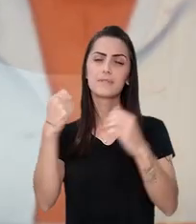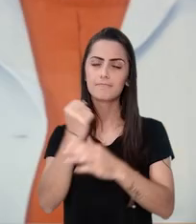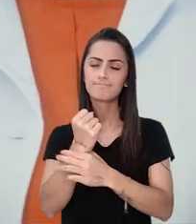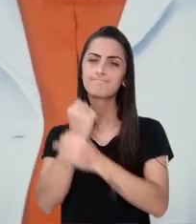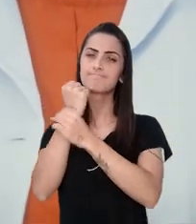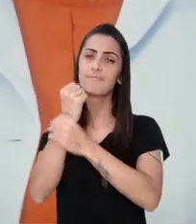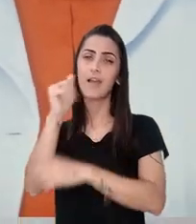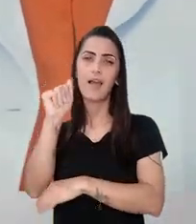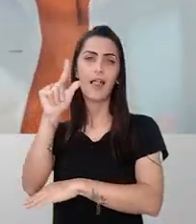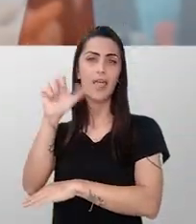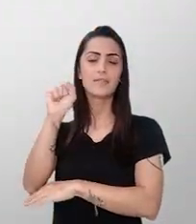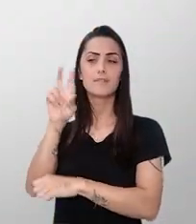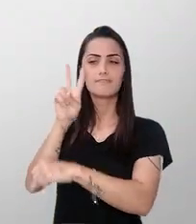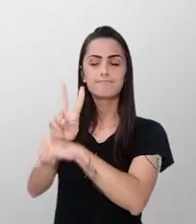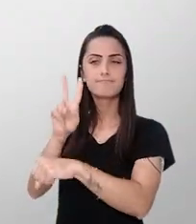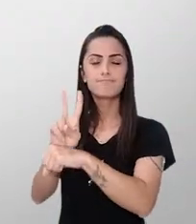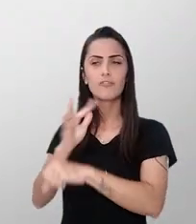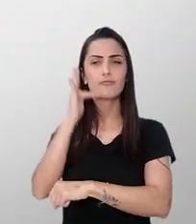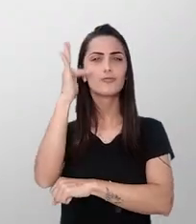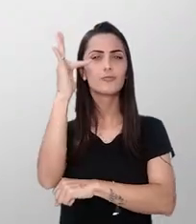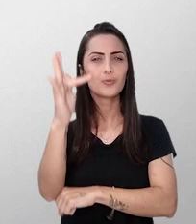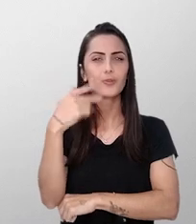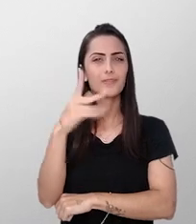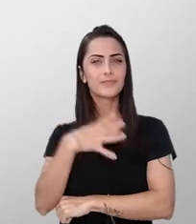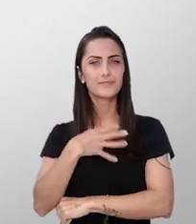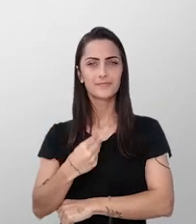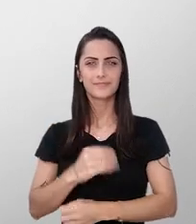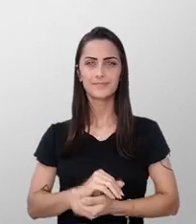de toda a proteção. Alesc, protegendo o presente para cuidar do futuro.